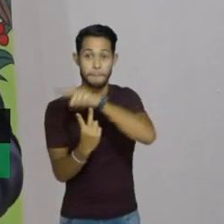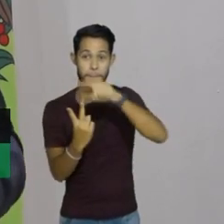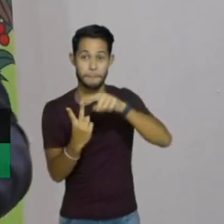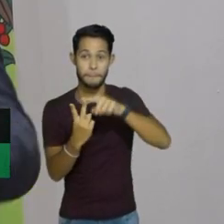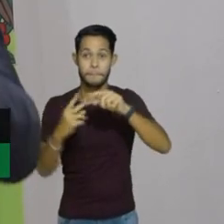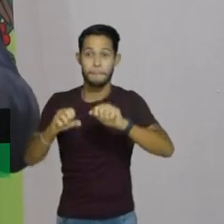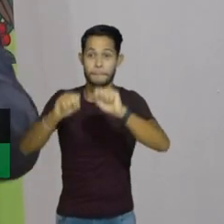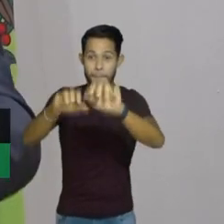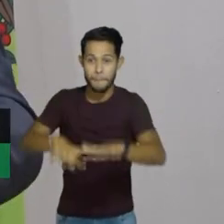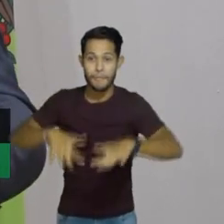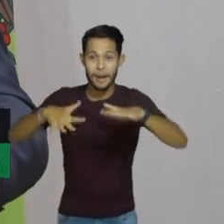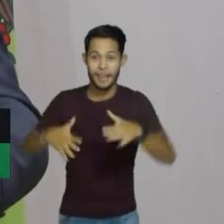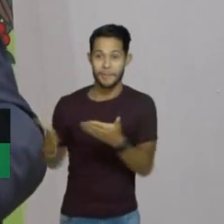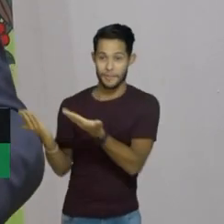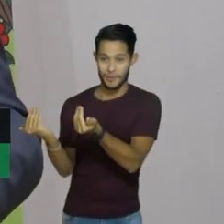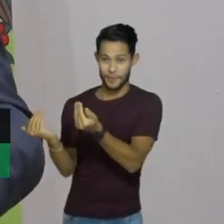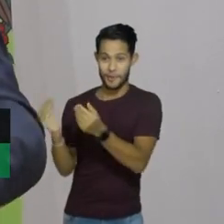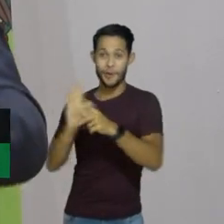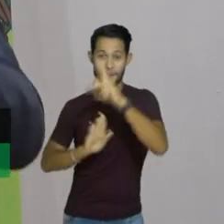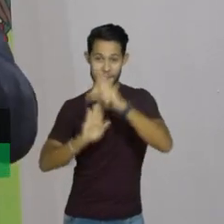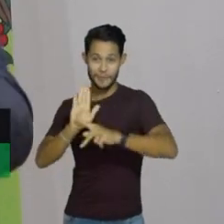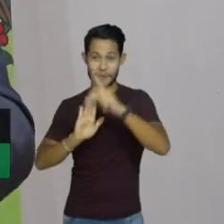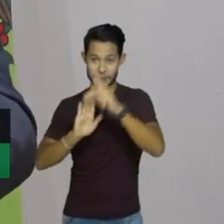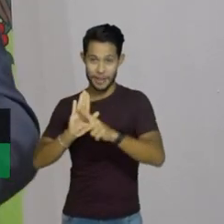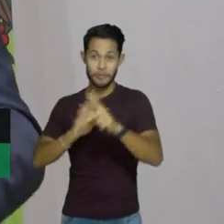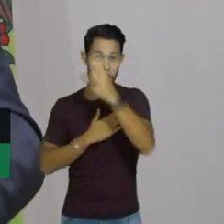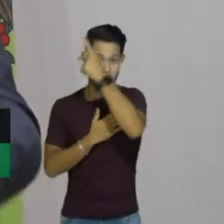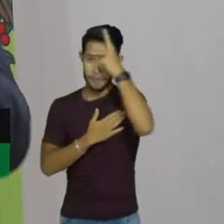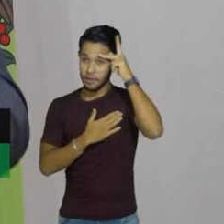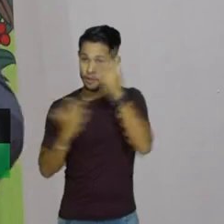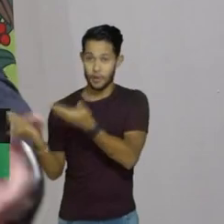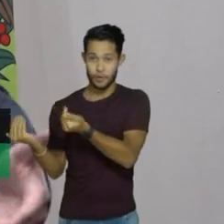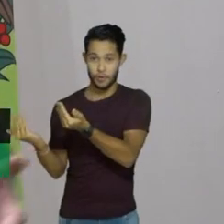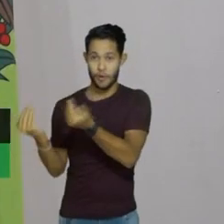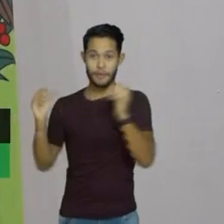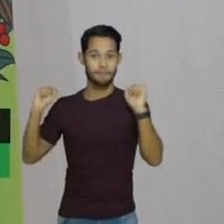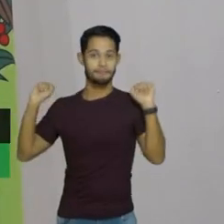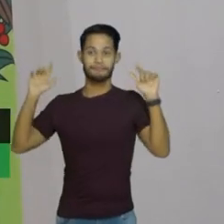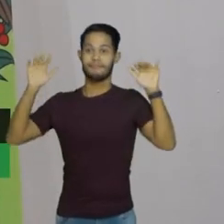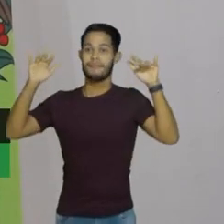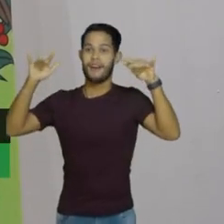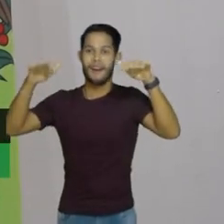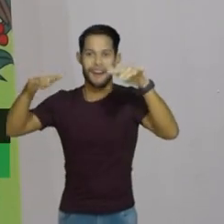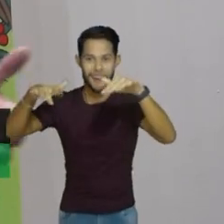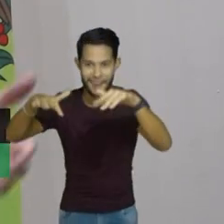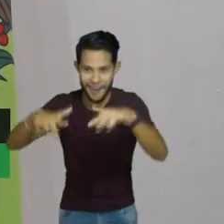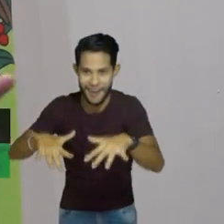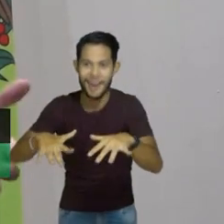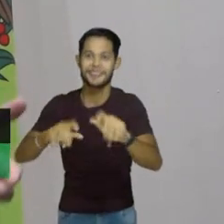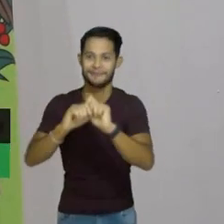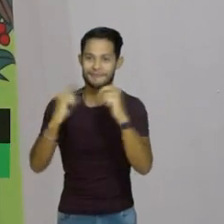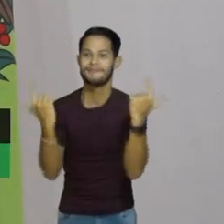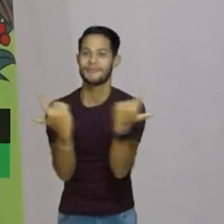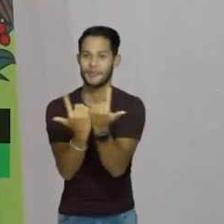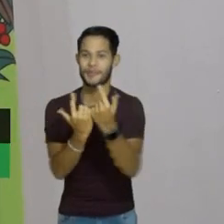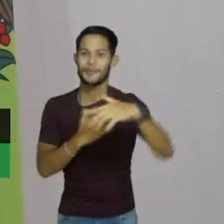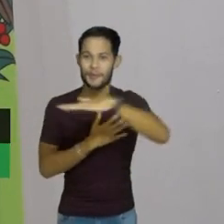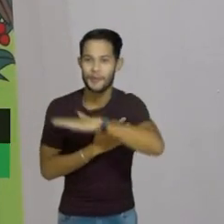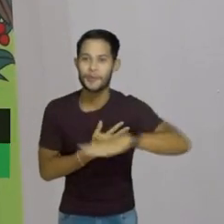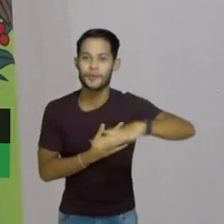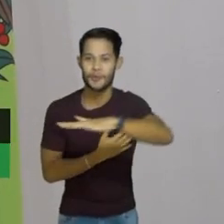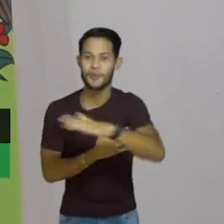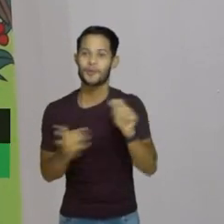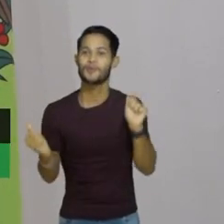jovens parlamentares vêm à Assembleia Legislativa nesta condição, efetivamente de jovens parlamentares, inclusive com a capacidade